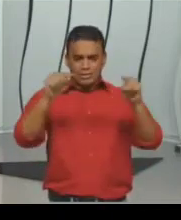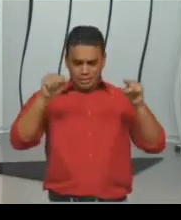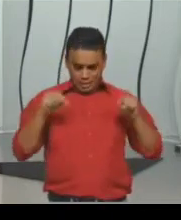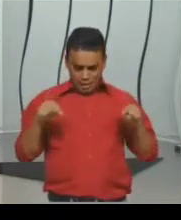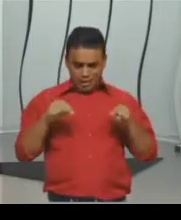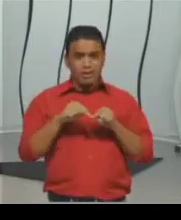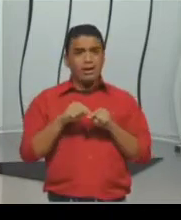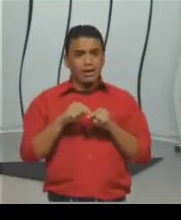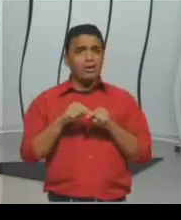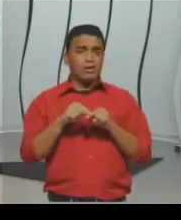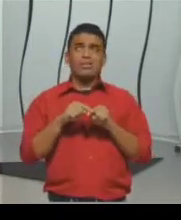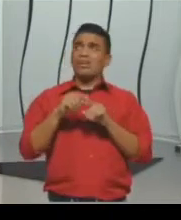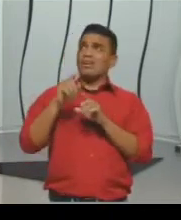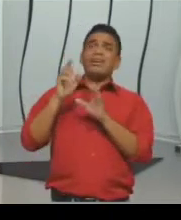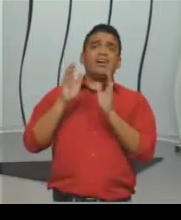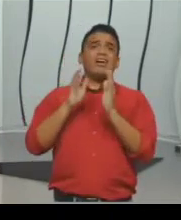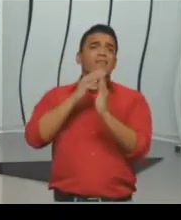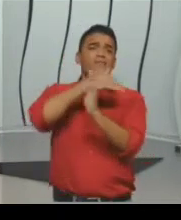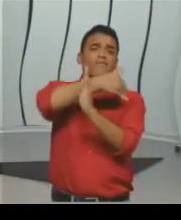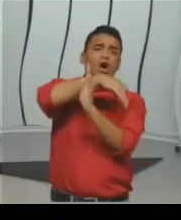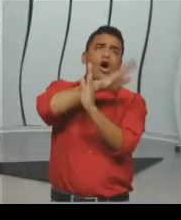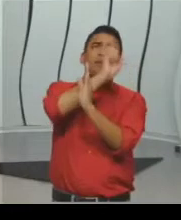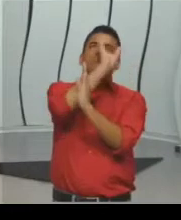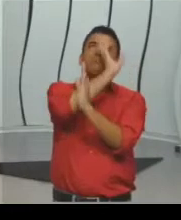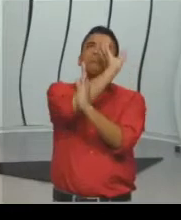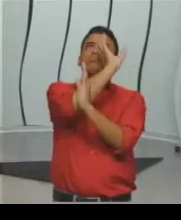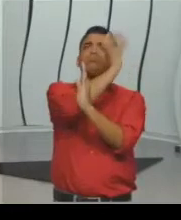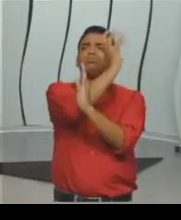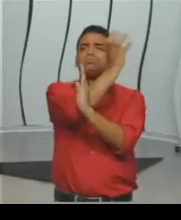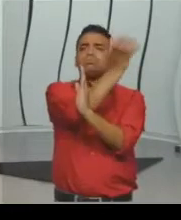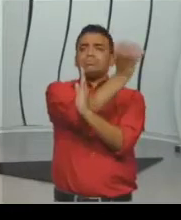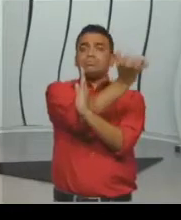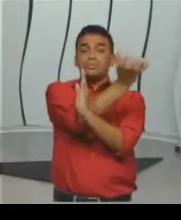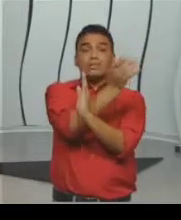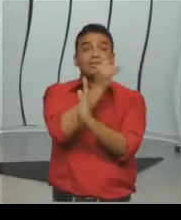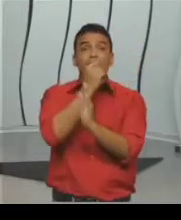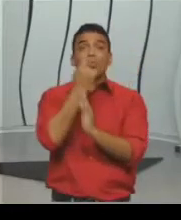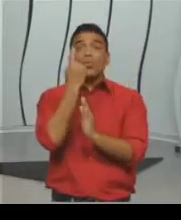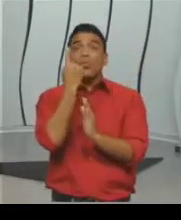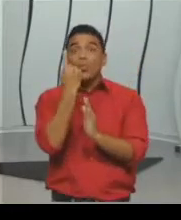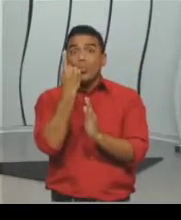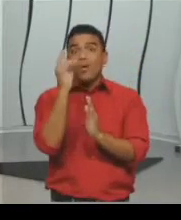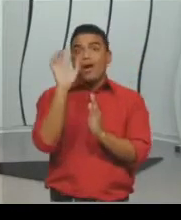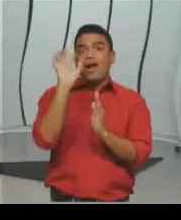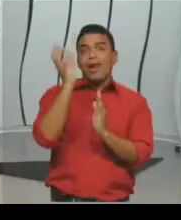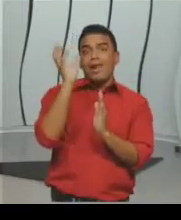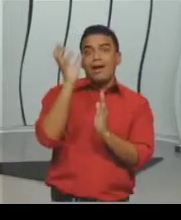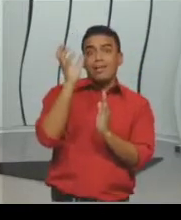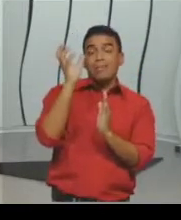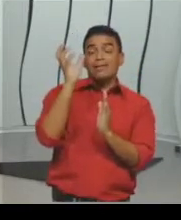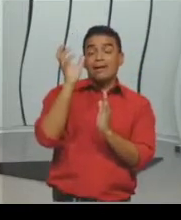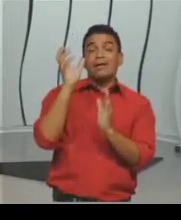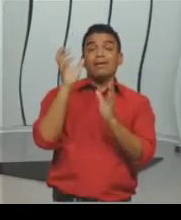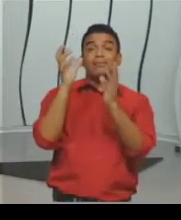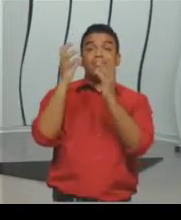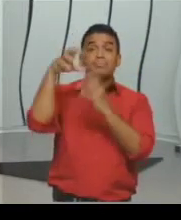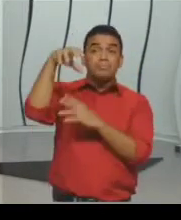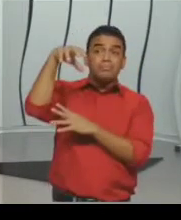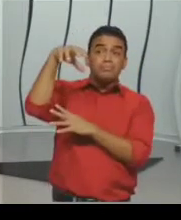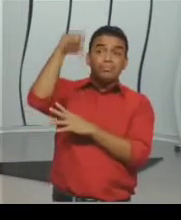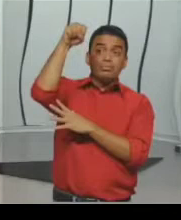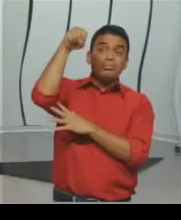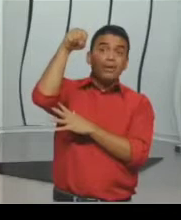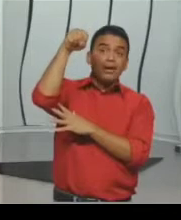da sala umas, no outro corredor outras. E aí, quando uma lâmpada queima, a que está do lado, ligada do lado dela, não